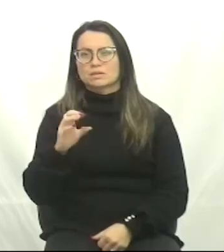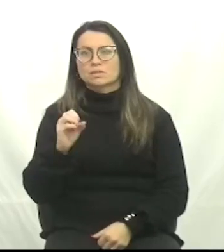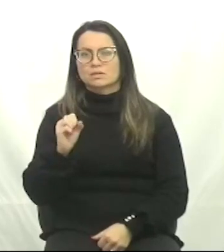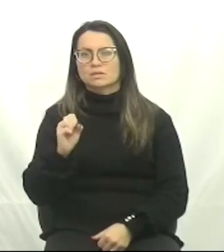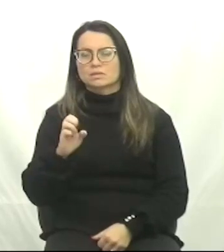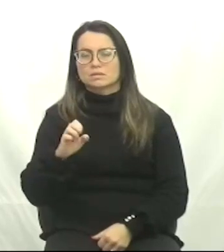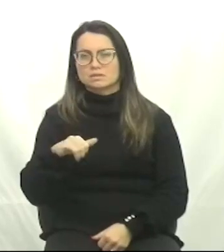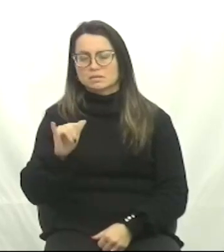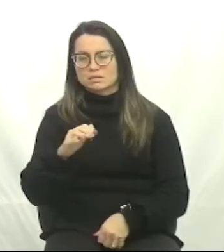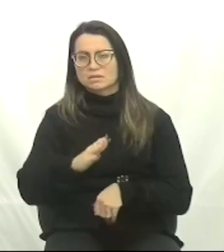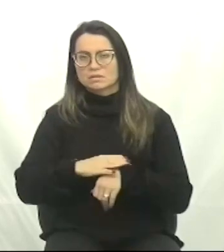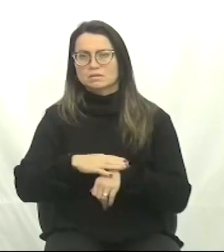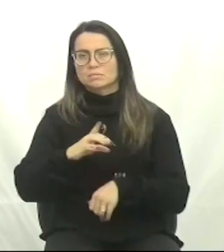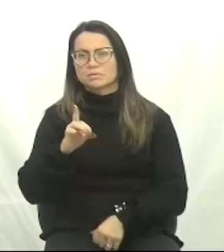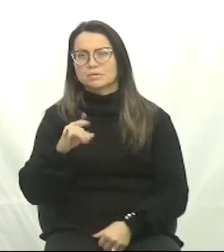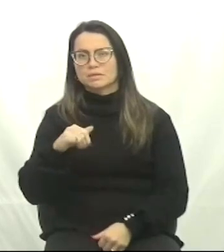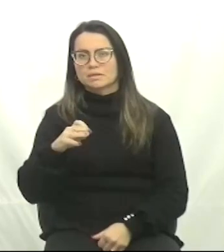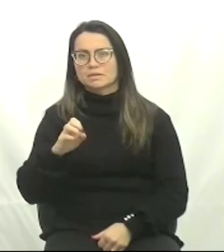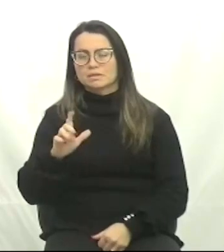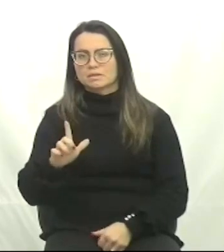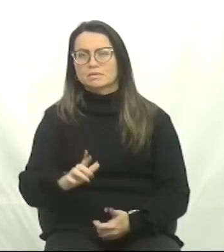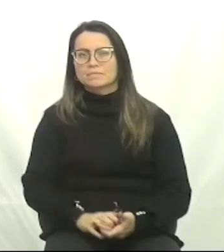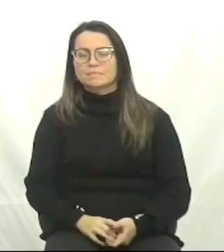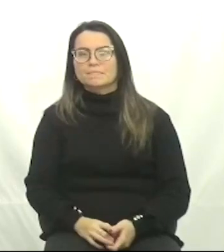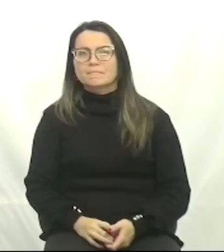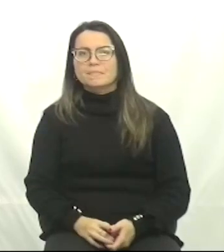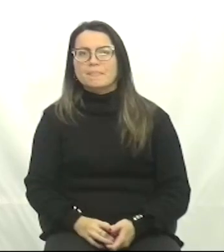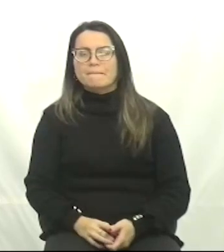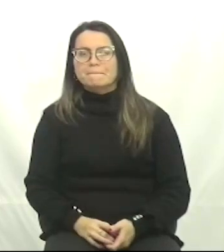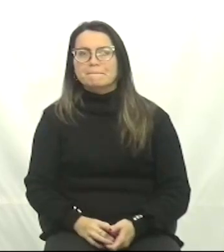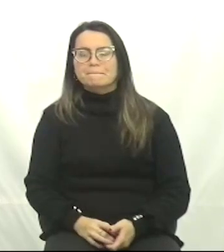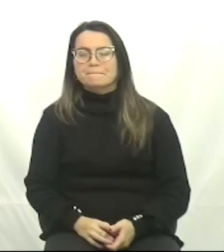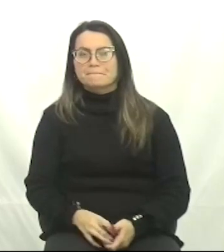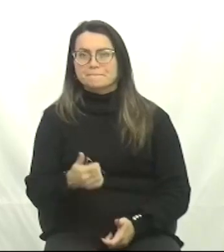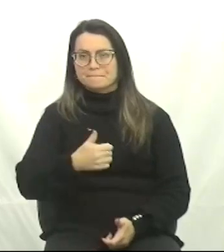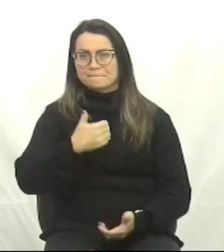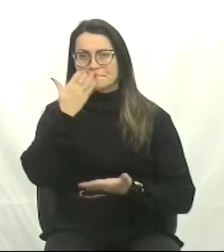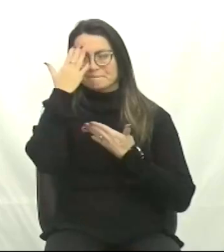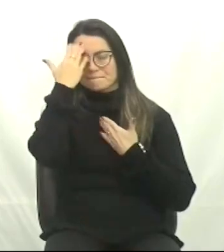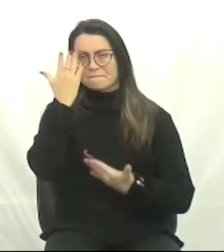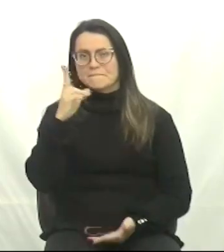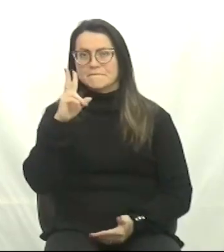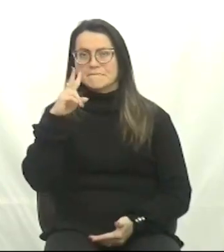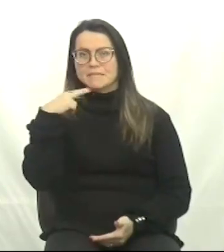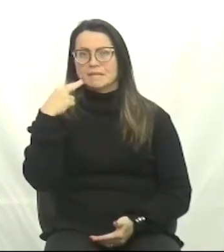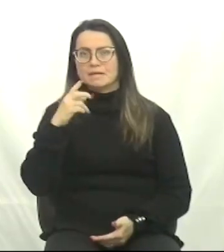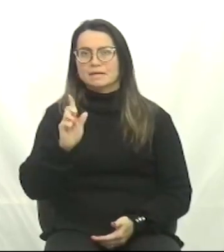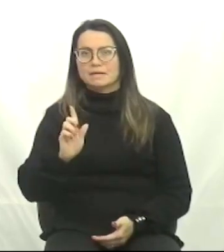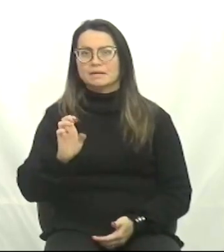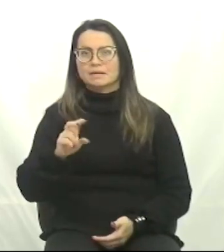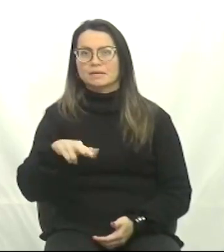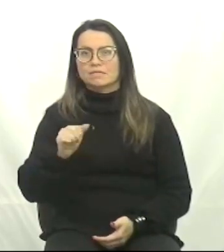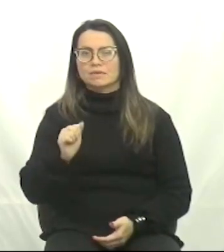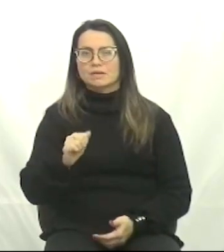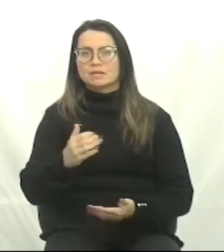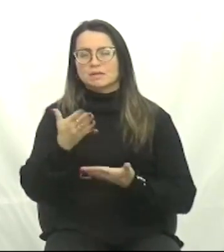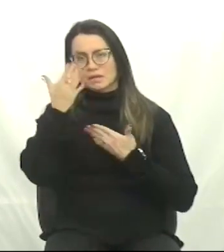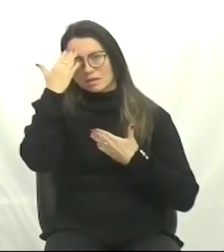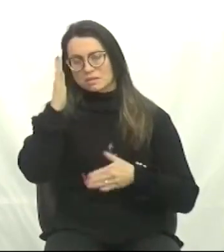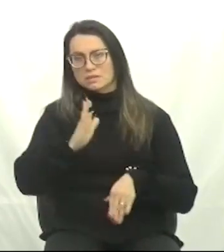Daniel Antunes. Primeiro, agradecer a fala anterior da vereadora Giovana e agradecer ao